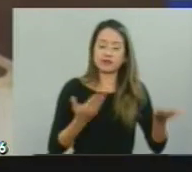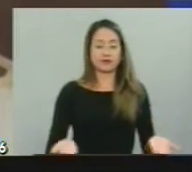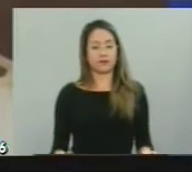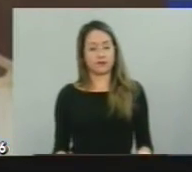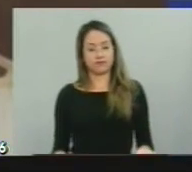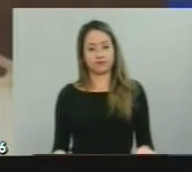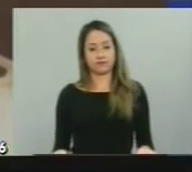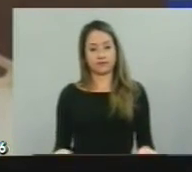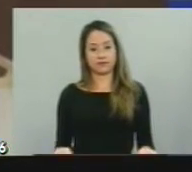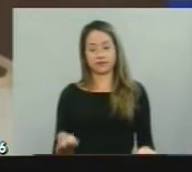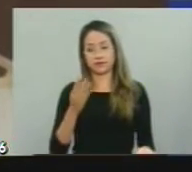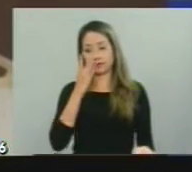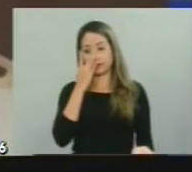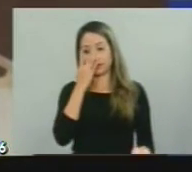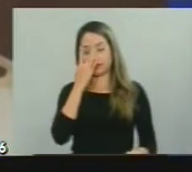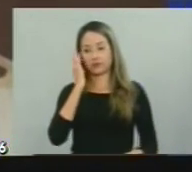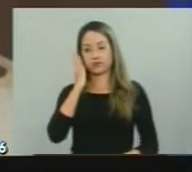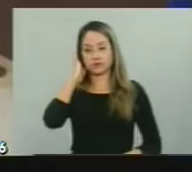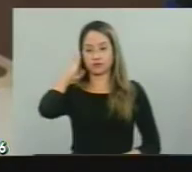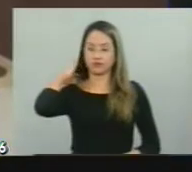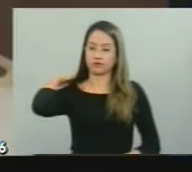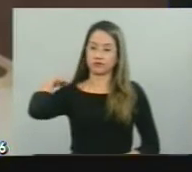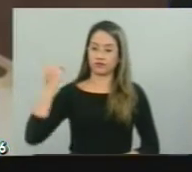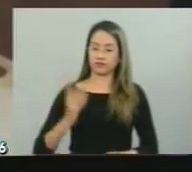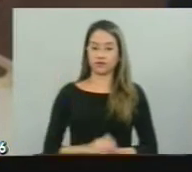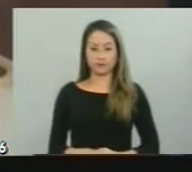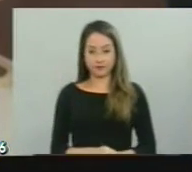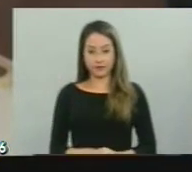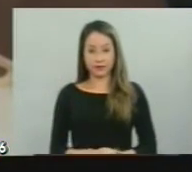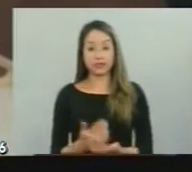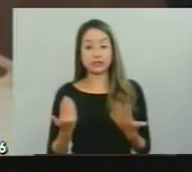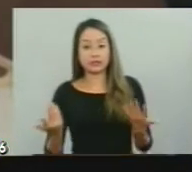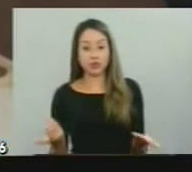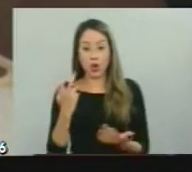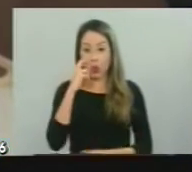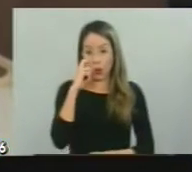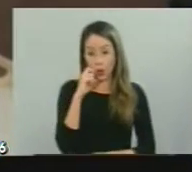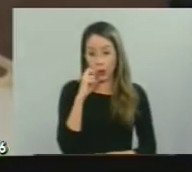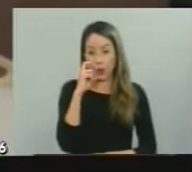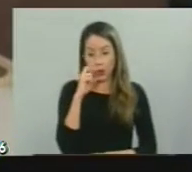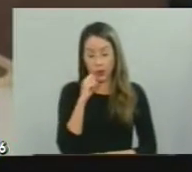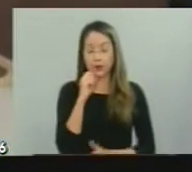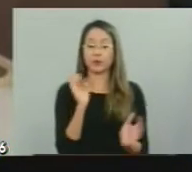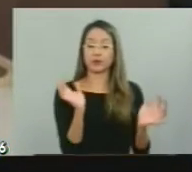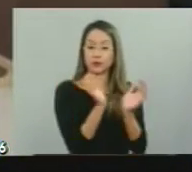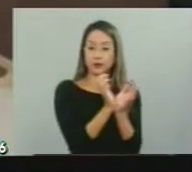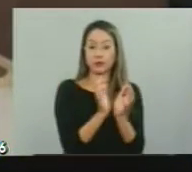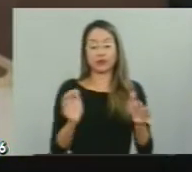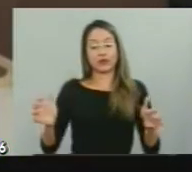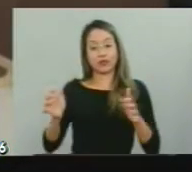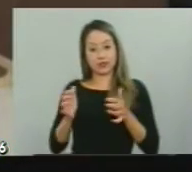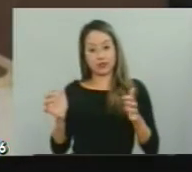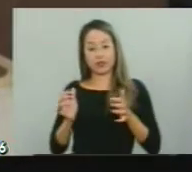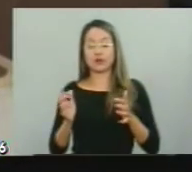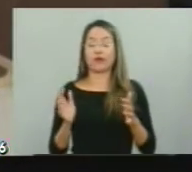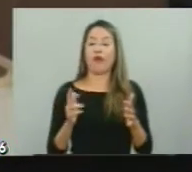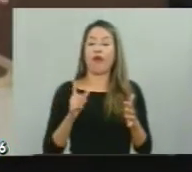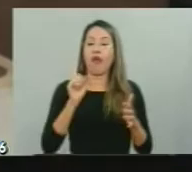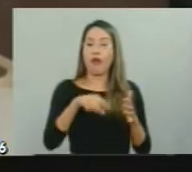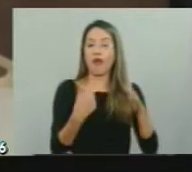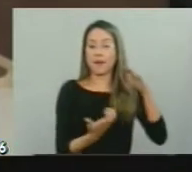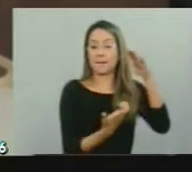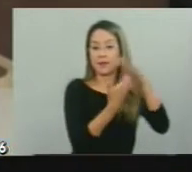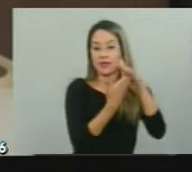o usufruto do bem público para a rentabilidade do setor privado. Para a extração de mais-valia,